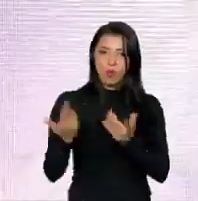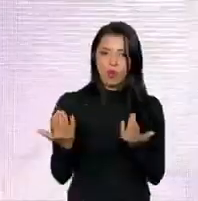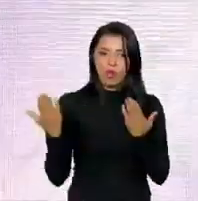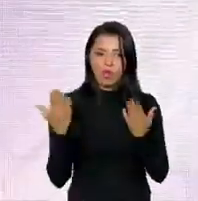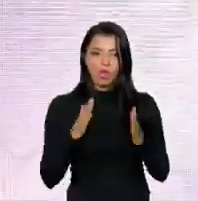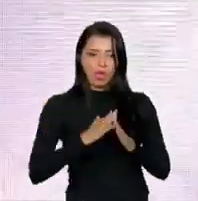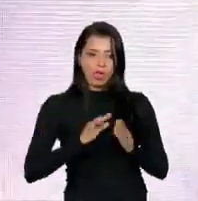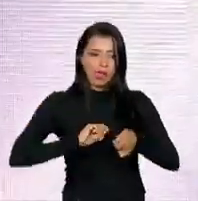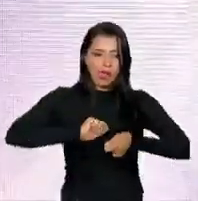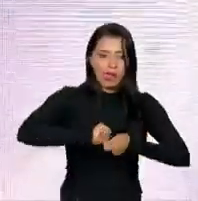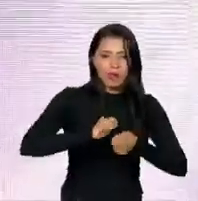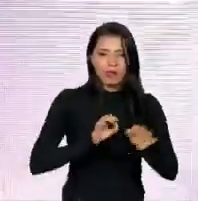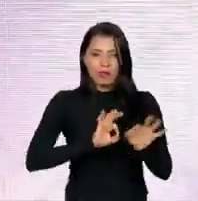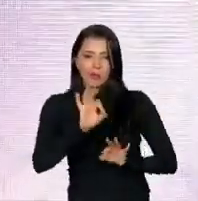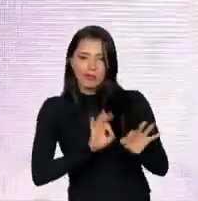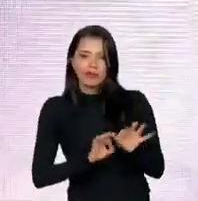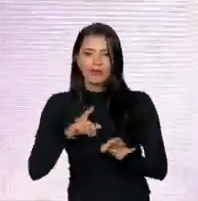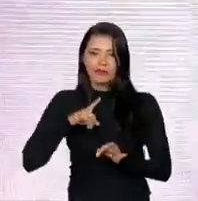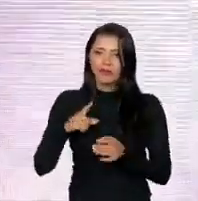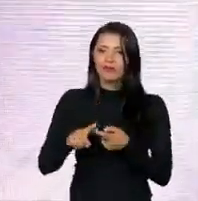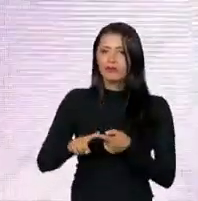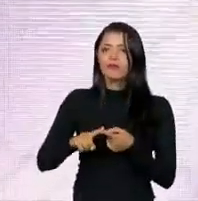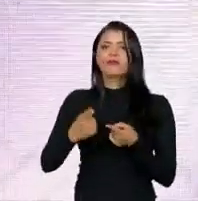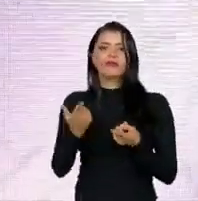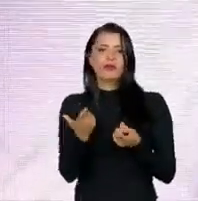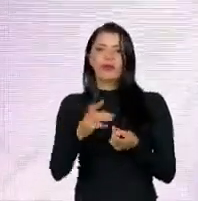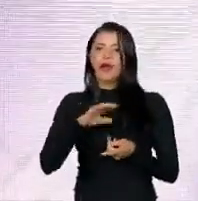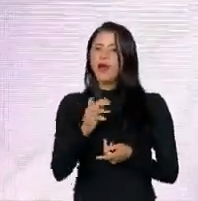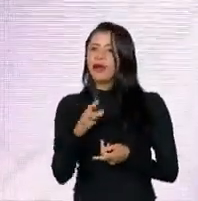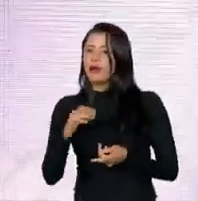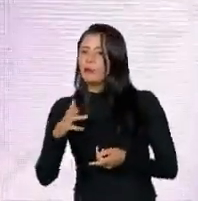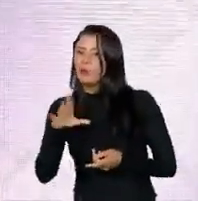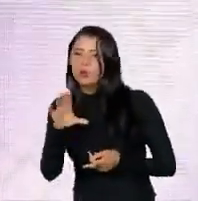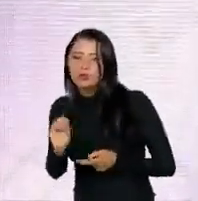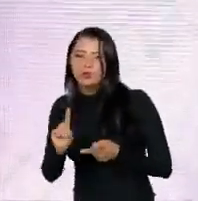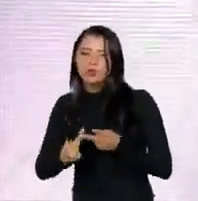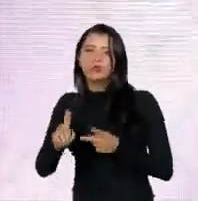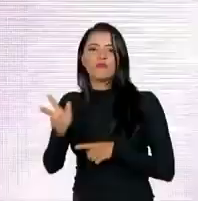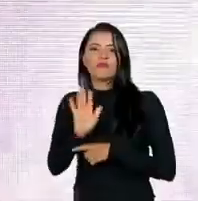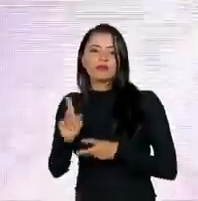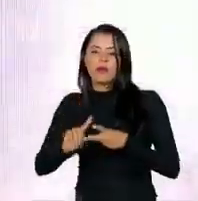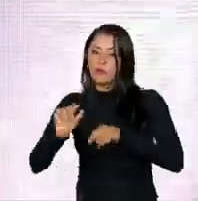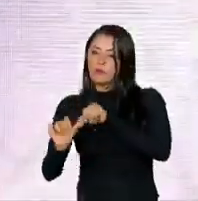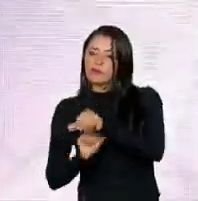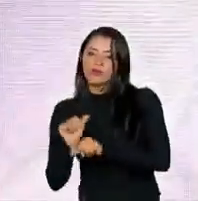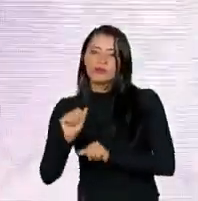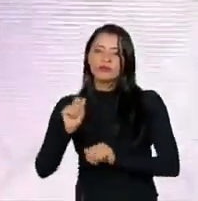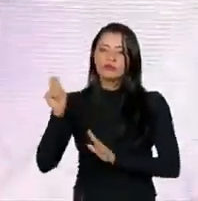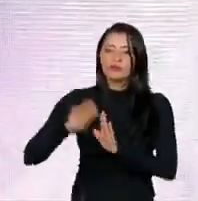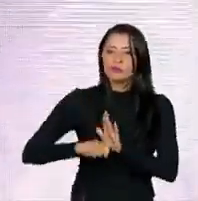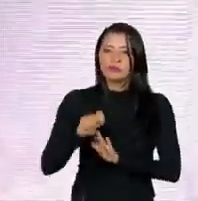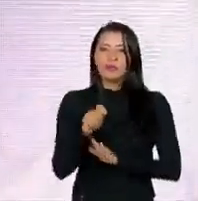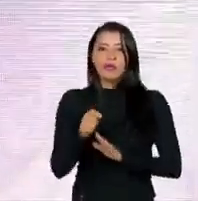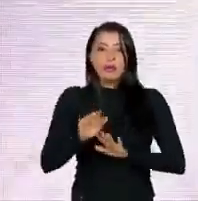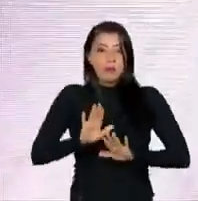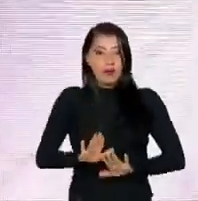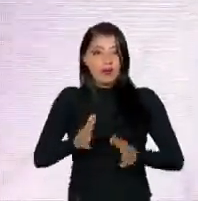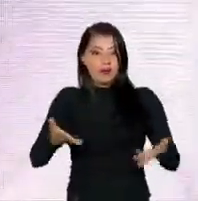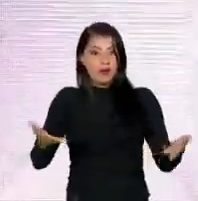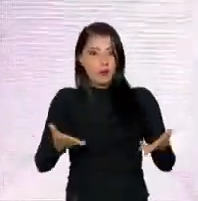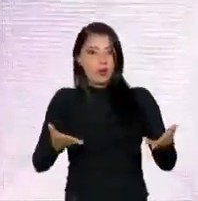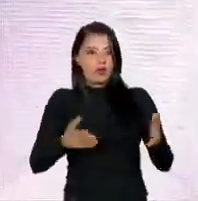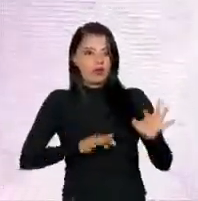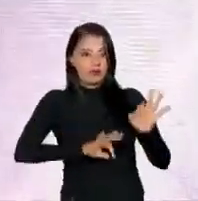teve arcabouço fiscal, teve reforma tributária, mas que a partir de agora, através do plano de